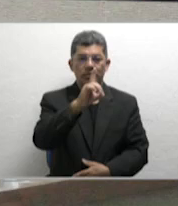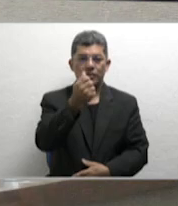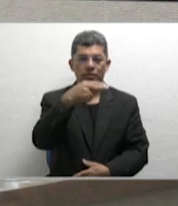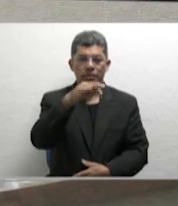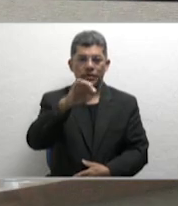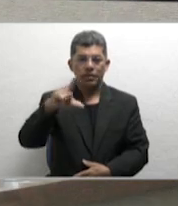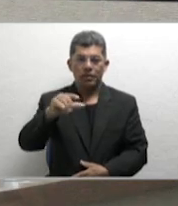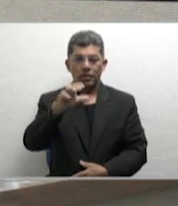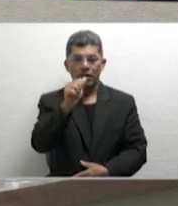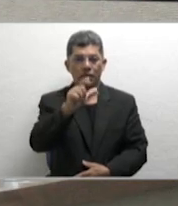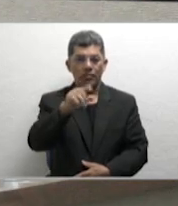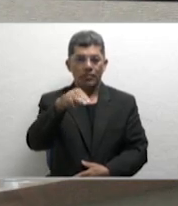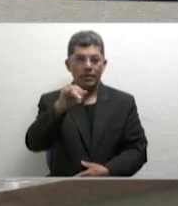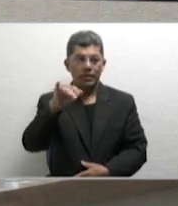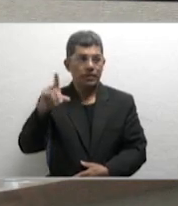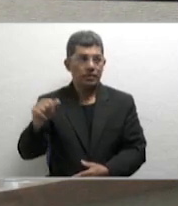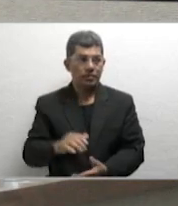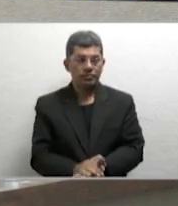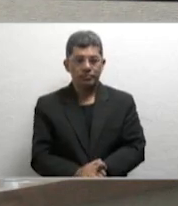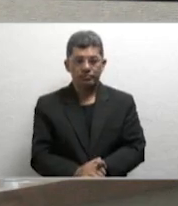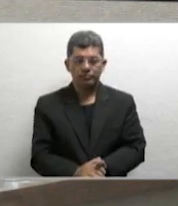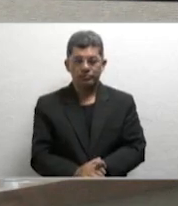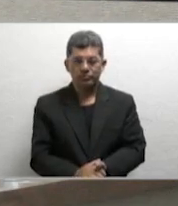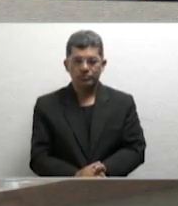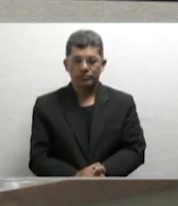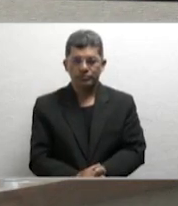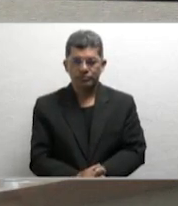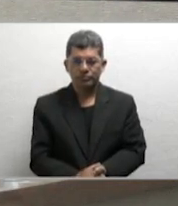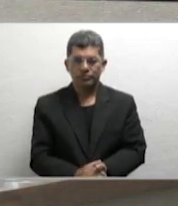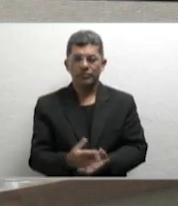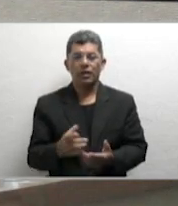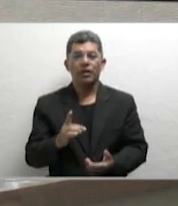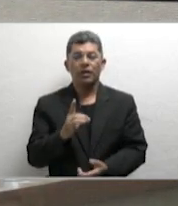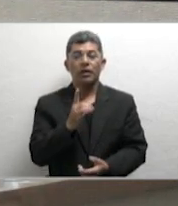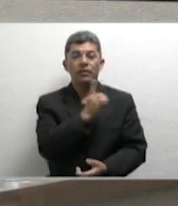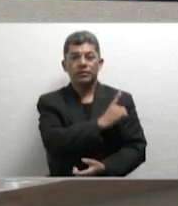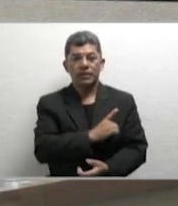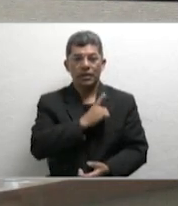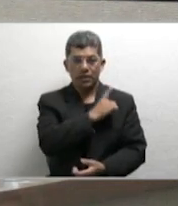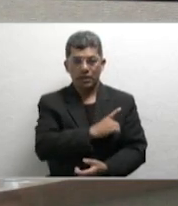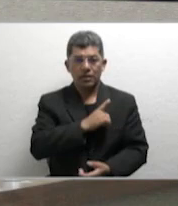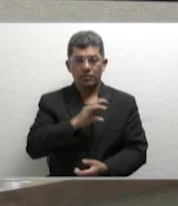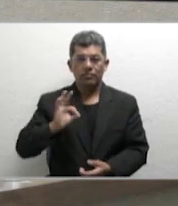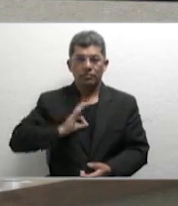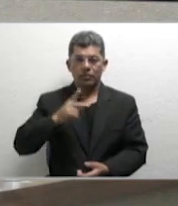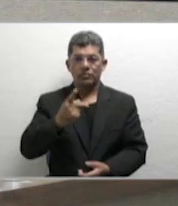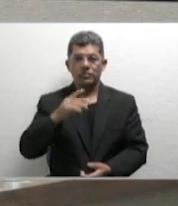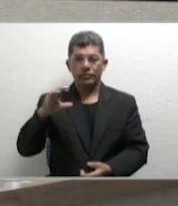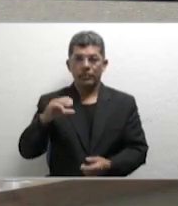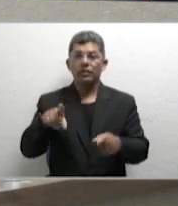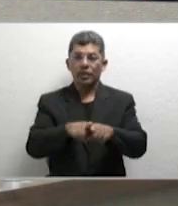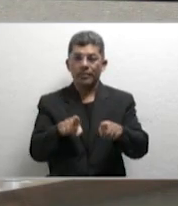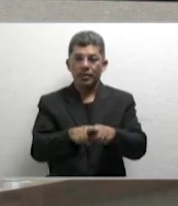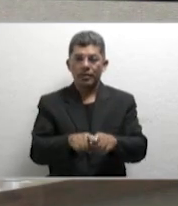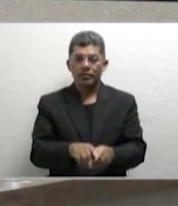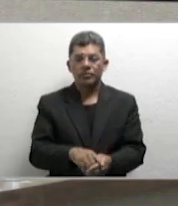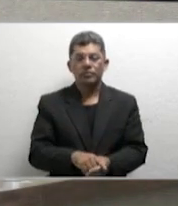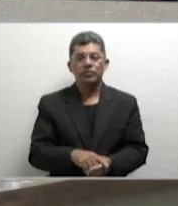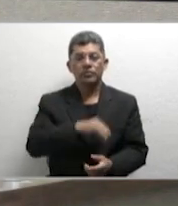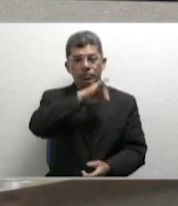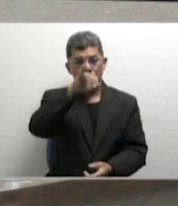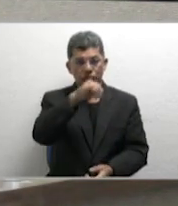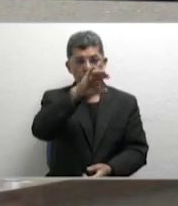o deputado Péricles, nosso delegado de Polícia Civil, também deputado João